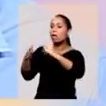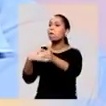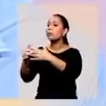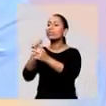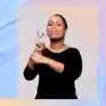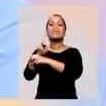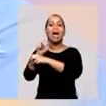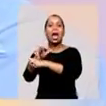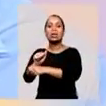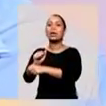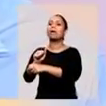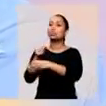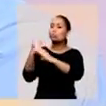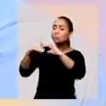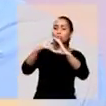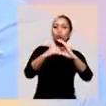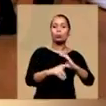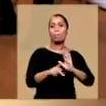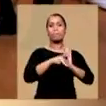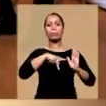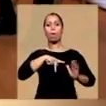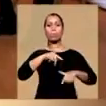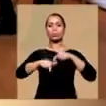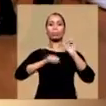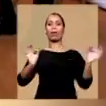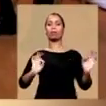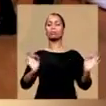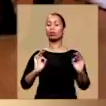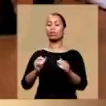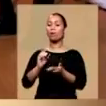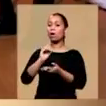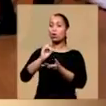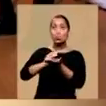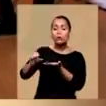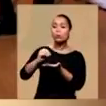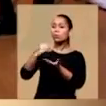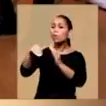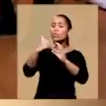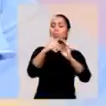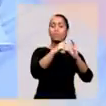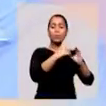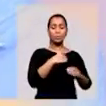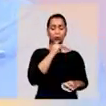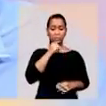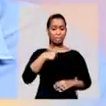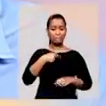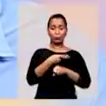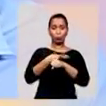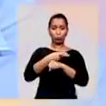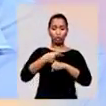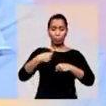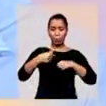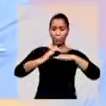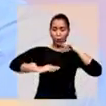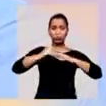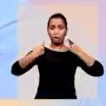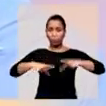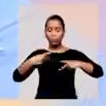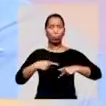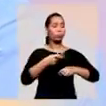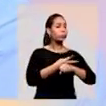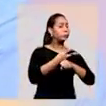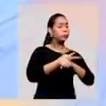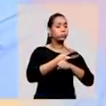Isso nem da área dela. Nem da área dela. Muitas vezes fica solto isso. Eu começo a buscar na minha área, eu vejo que eu não consigo, eu começo a buscar na